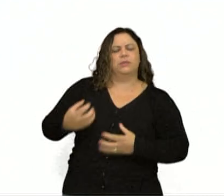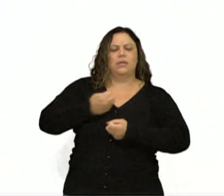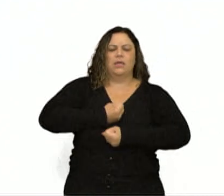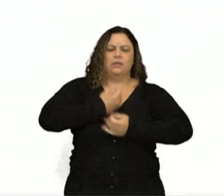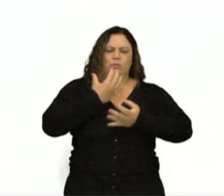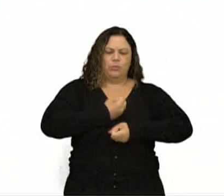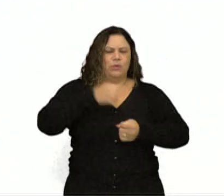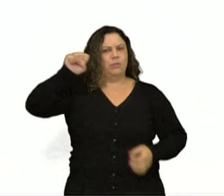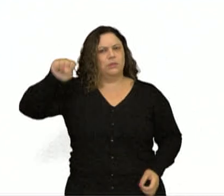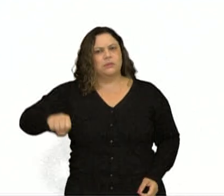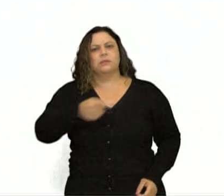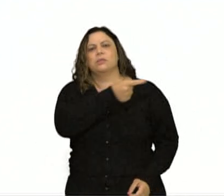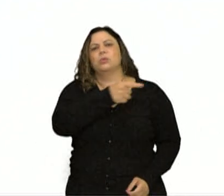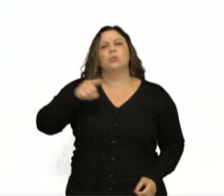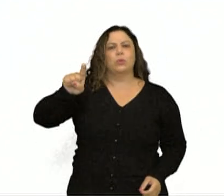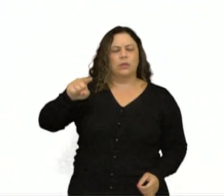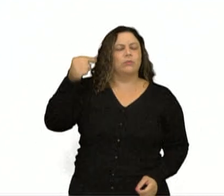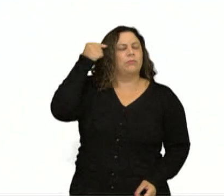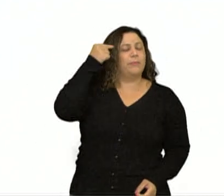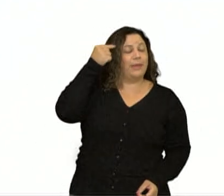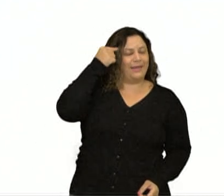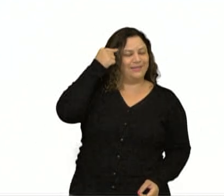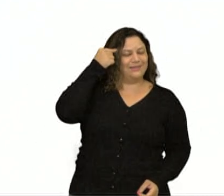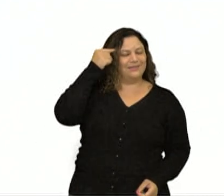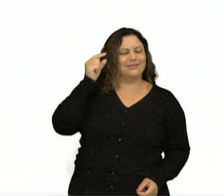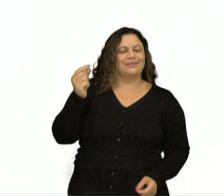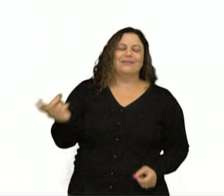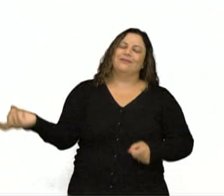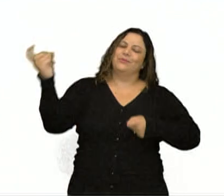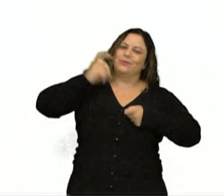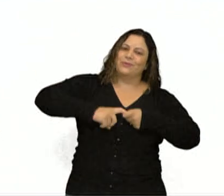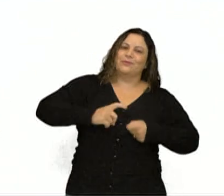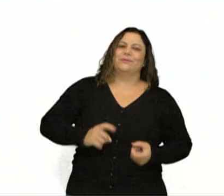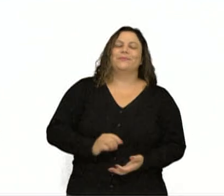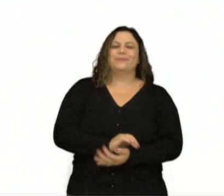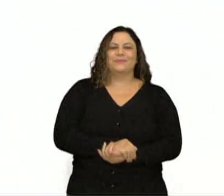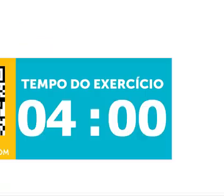não? Pense. Fica aí, eu já volto, hein? Vai lá, hein?